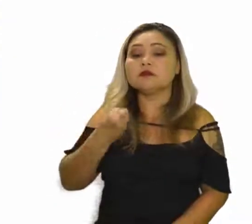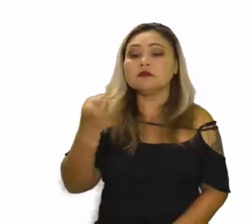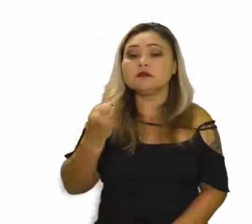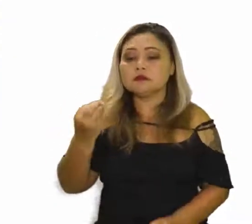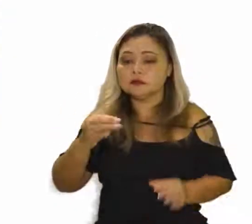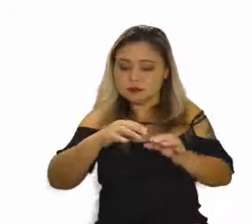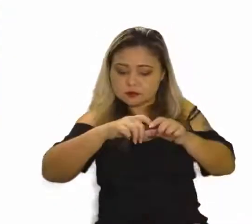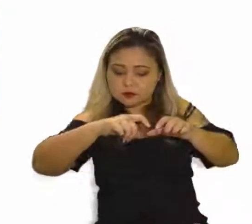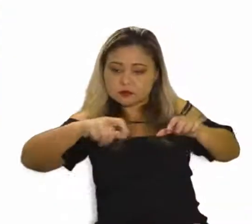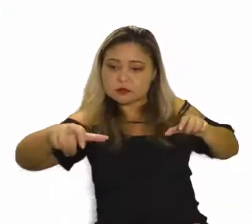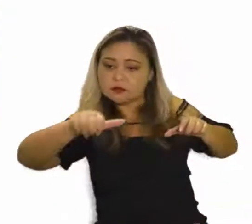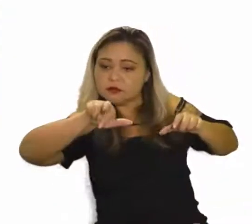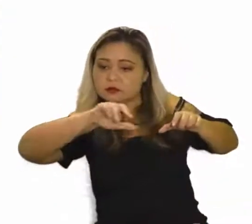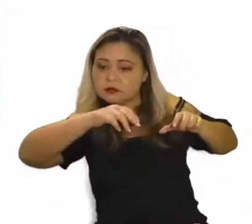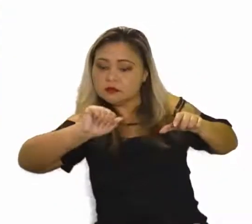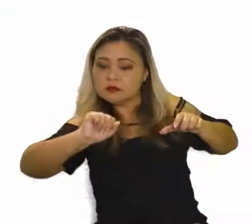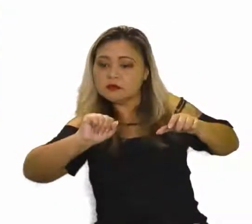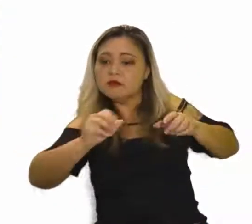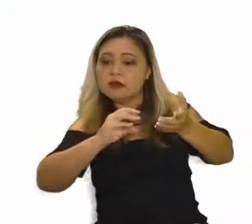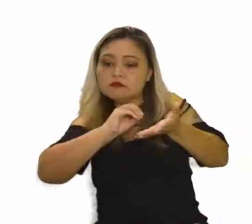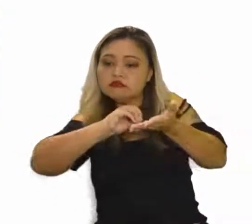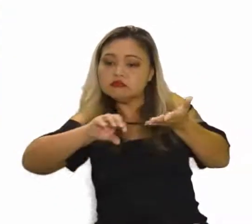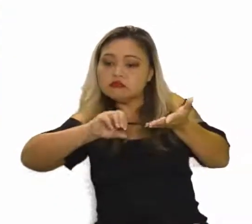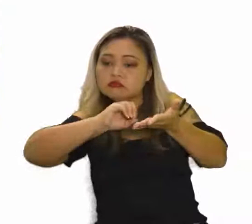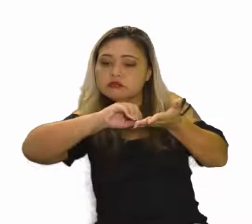as acomodações da ração para postura.